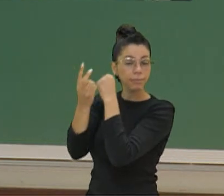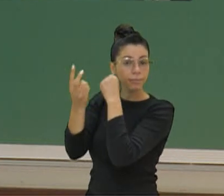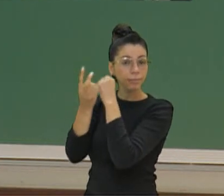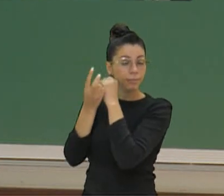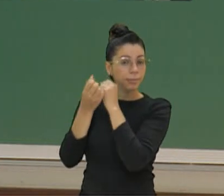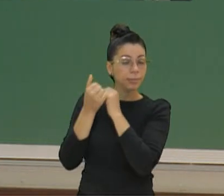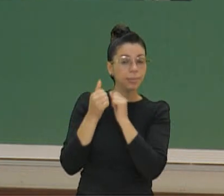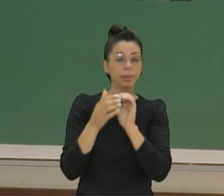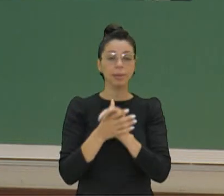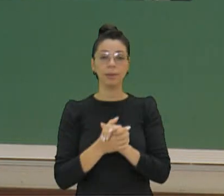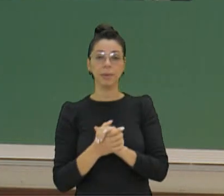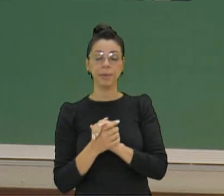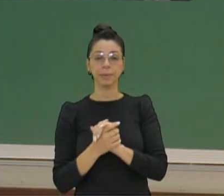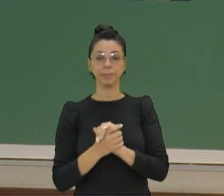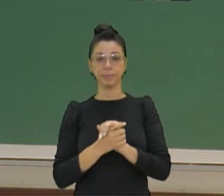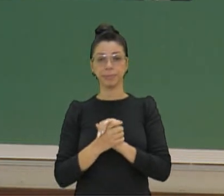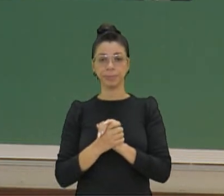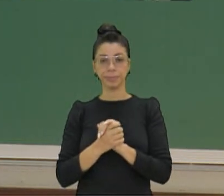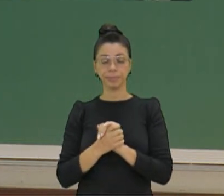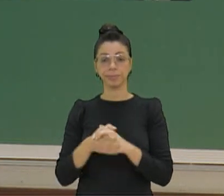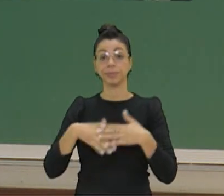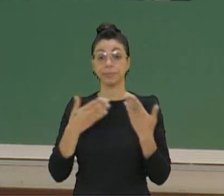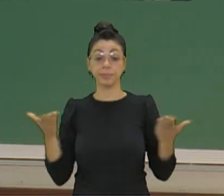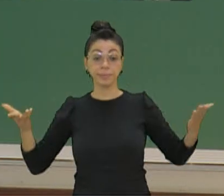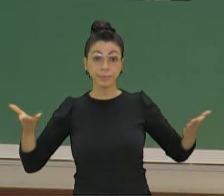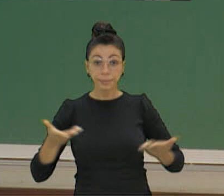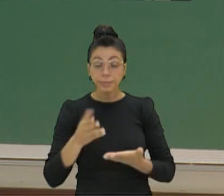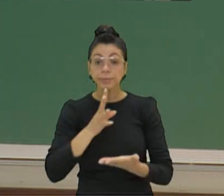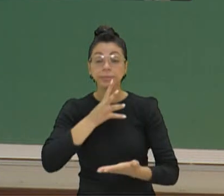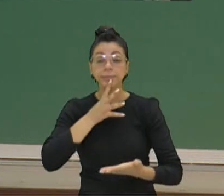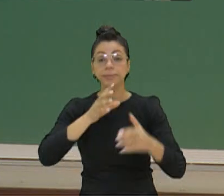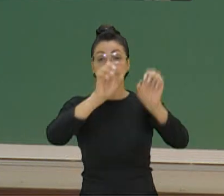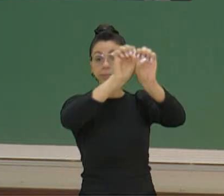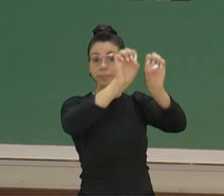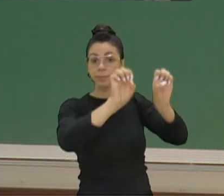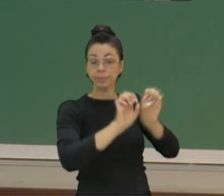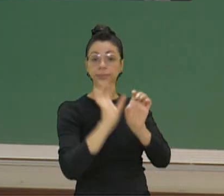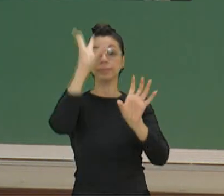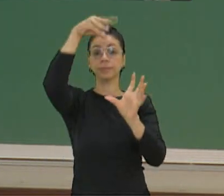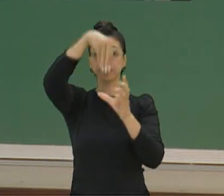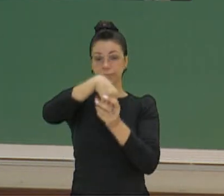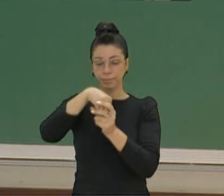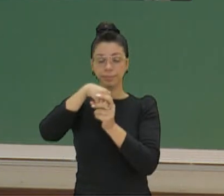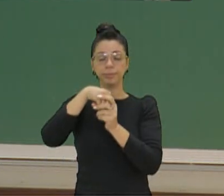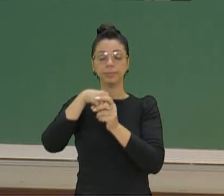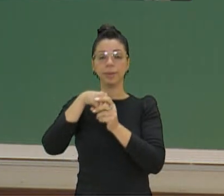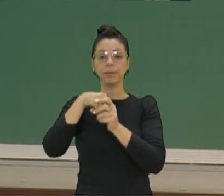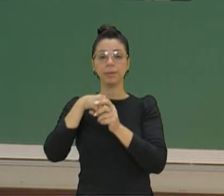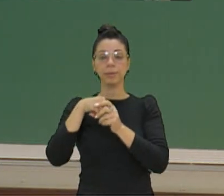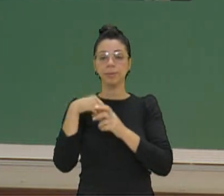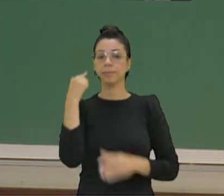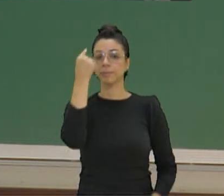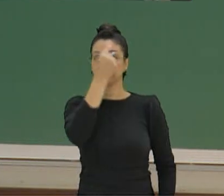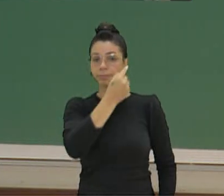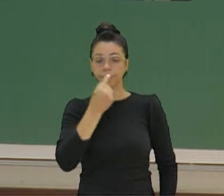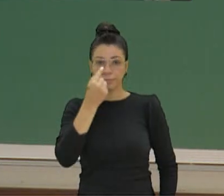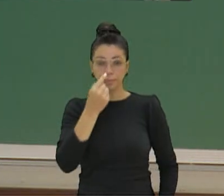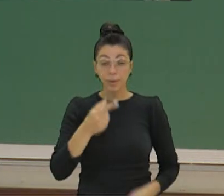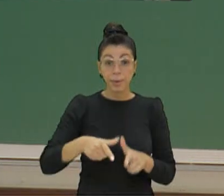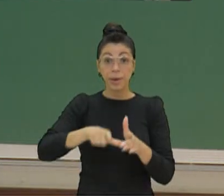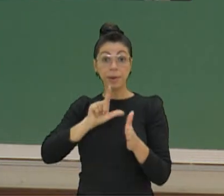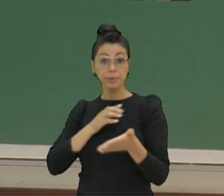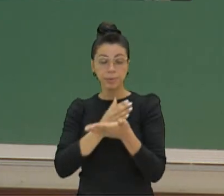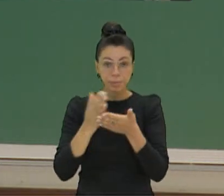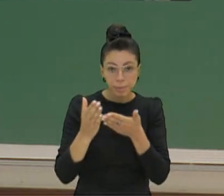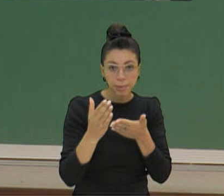auxiliam os nossos olhos, né? Então, hoje a gente vai conhecer estruturas internas do olho. Mas antes de começar, cadê teu caderno? Tirou